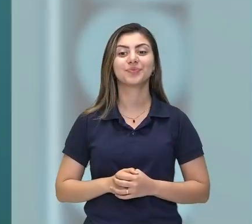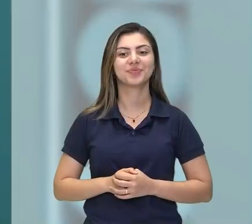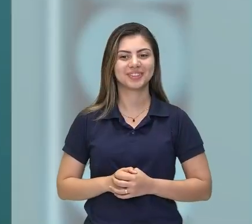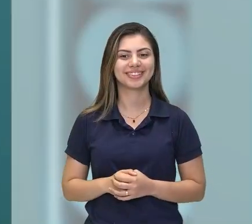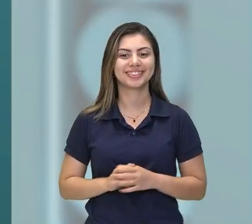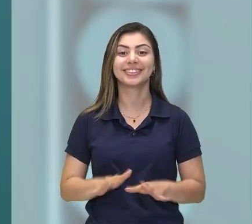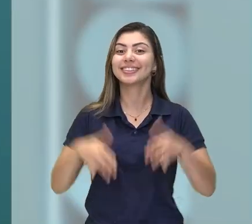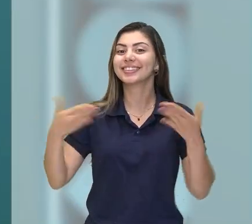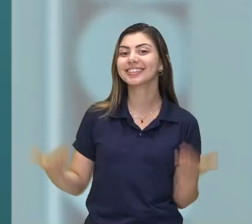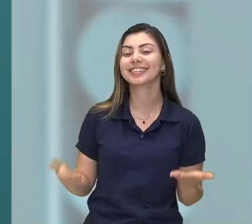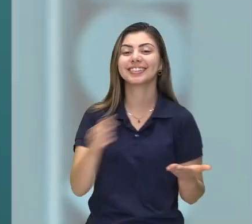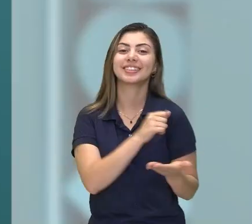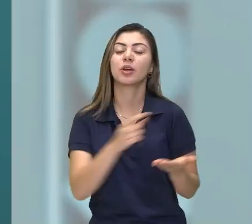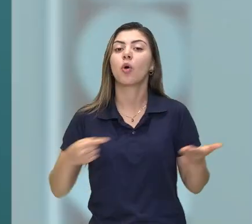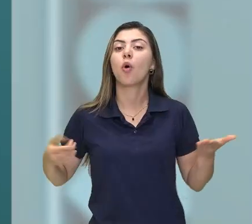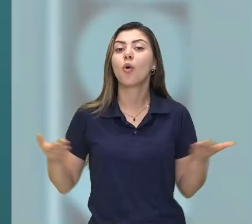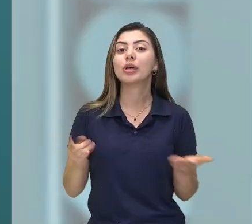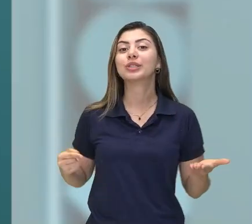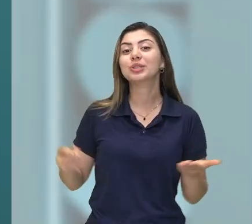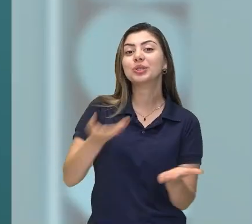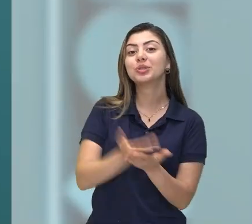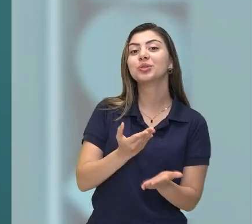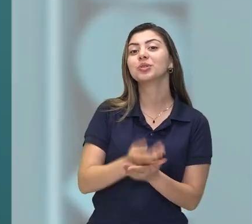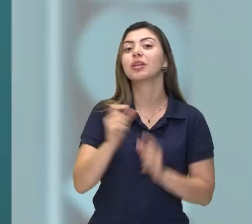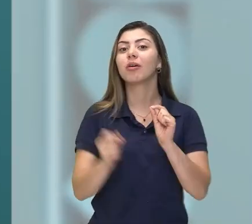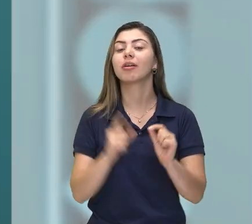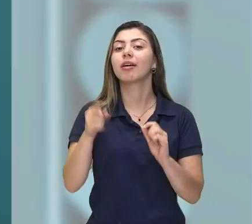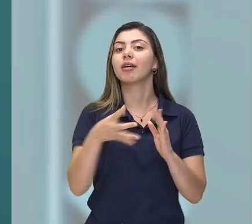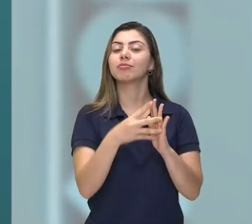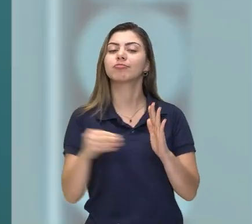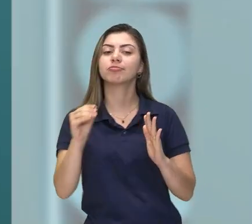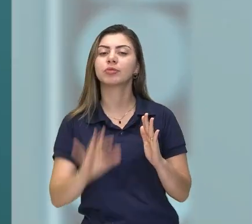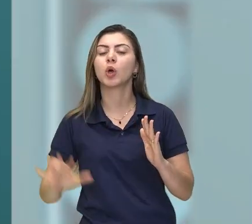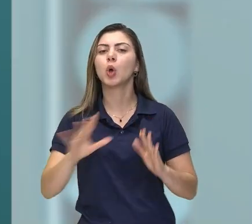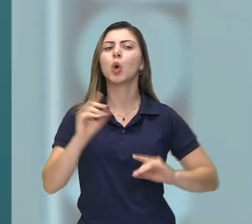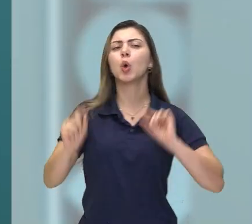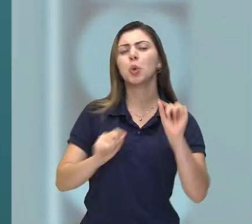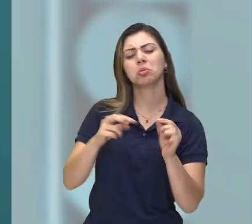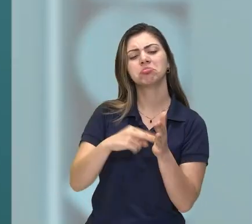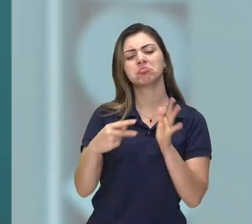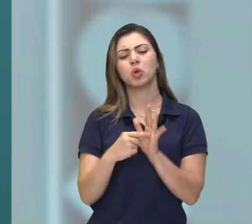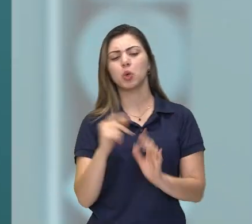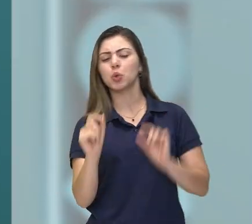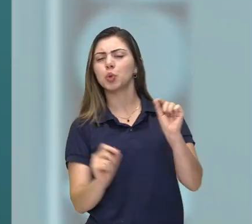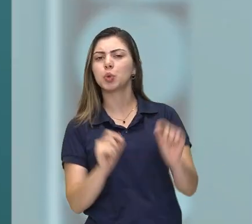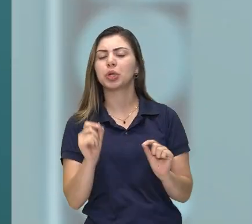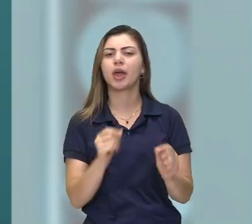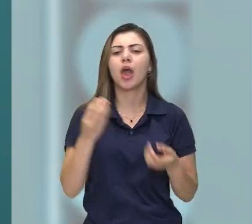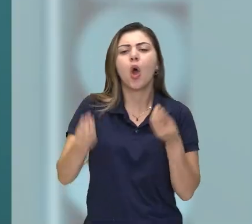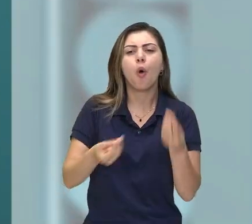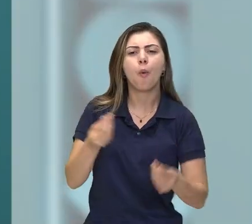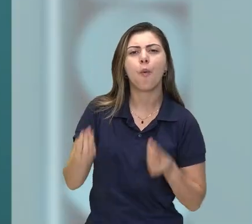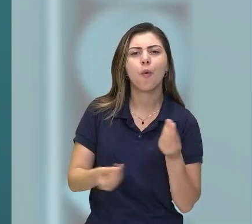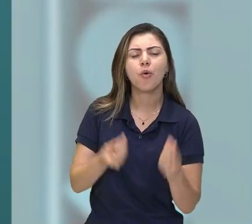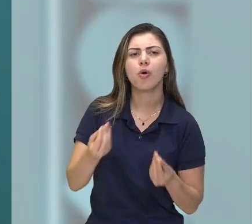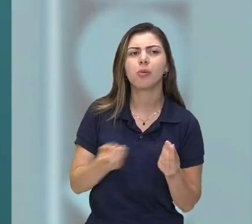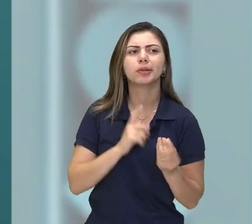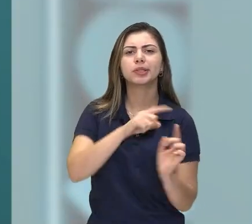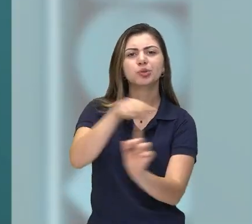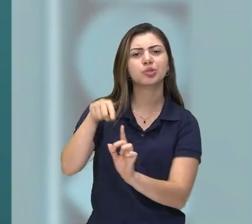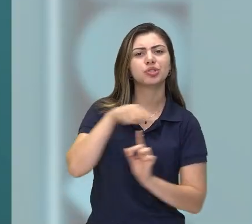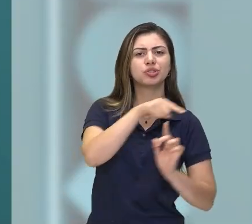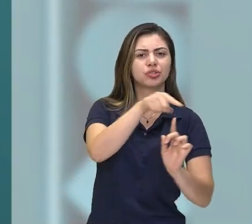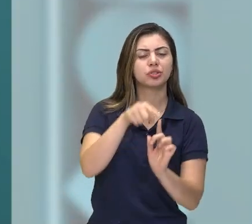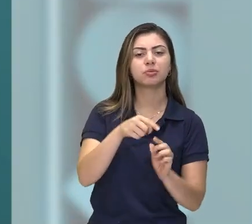Gente, nesta aula vamos falar um pouquinho de intertextualidade, o que é a intertextualidade, como ela se classifica e como